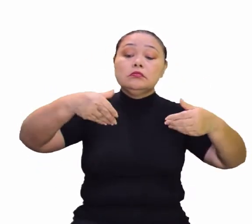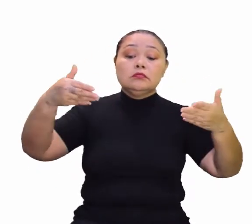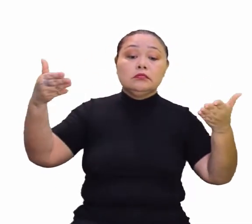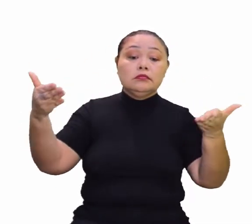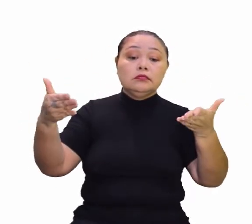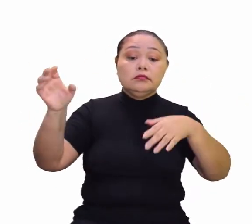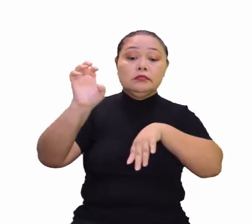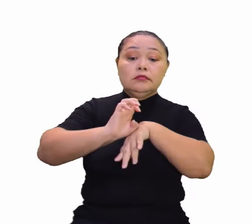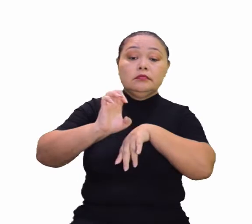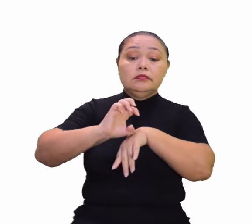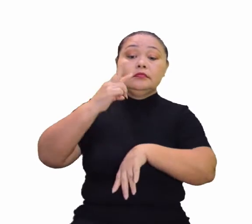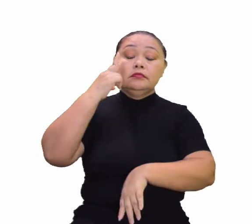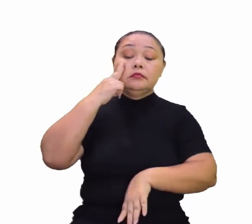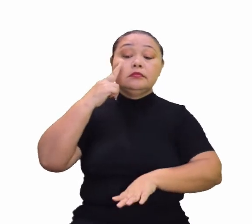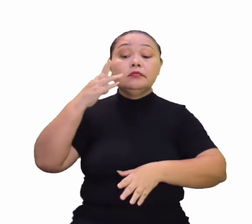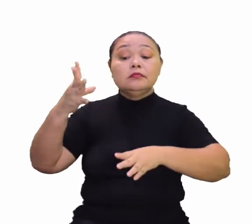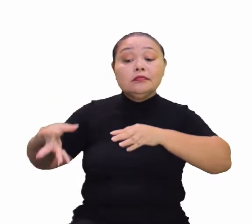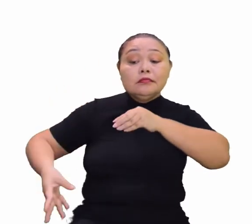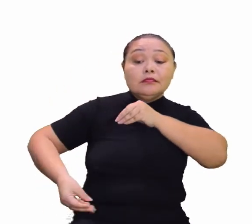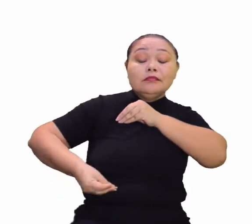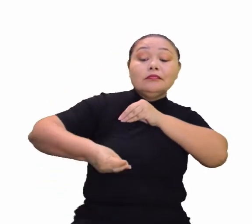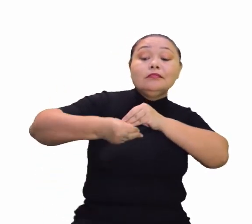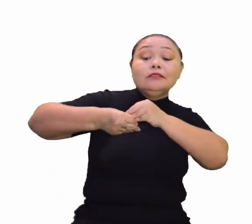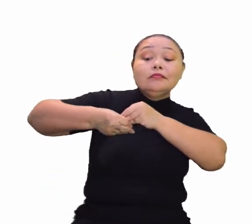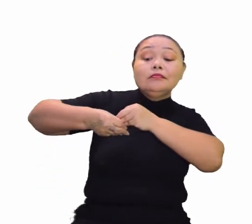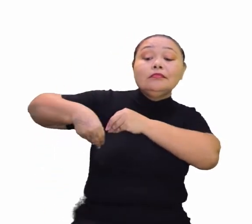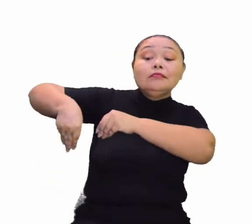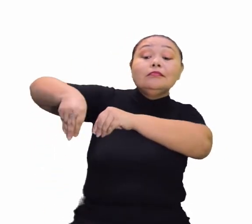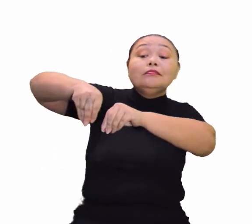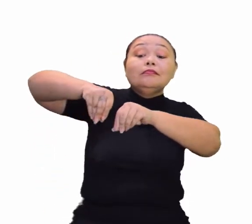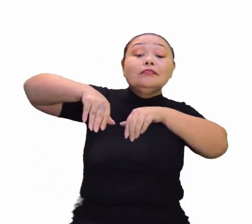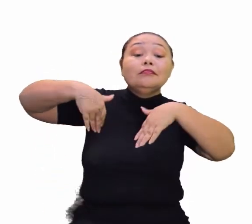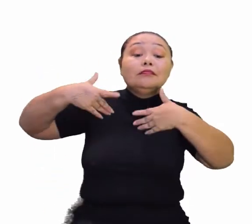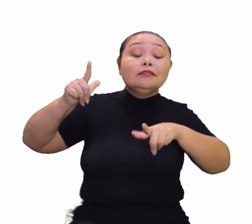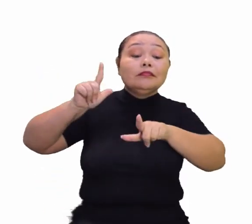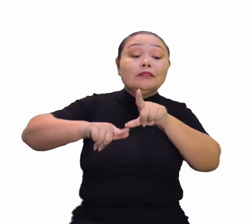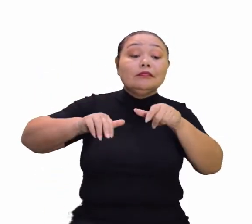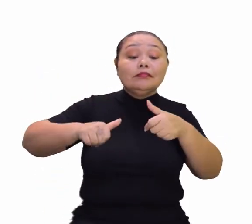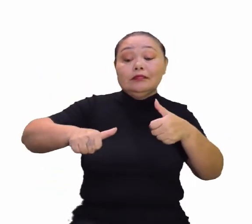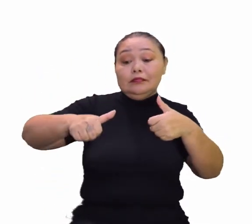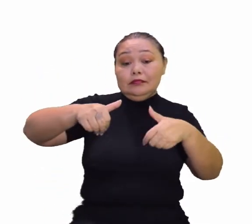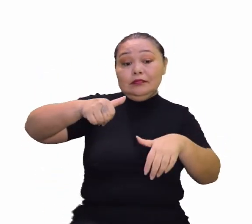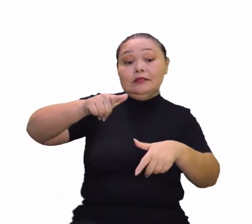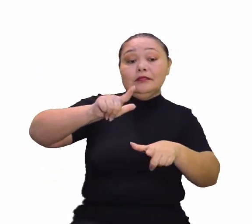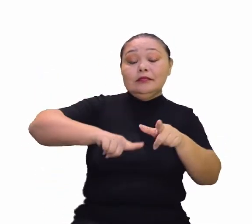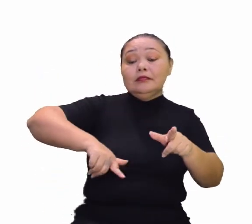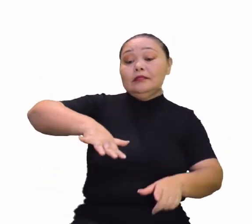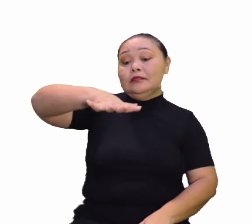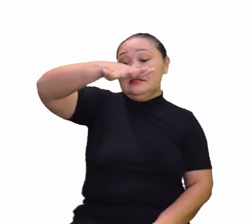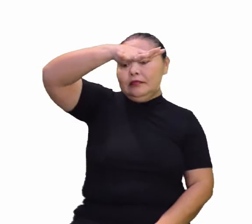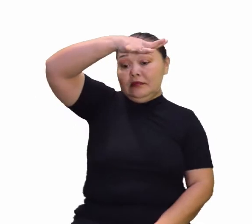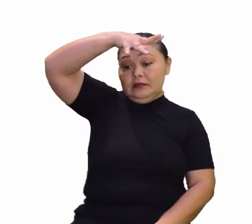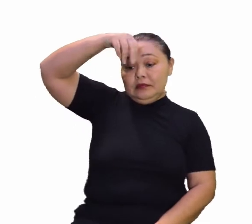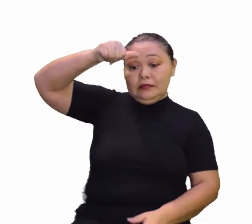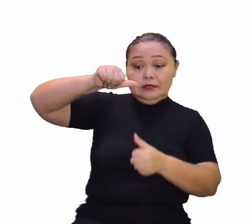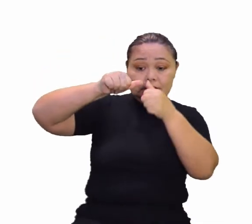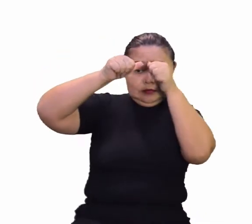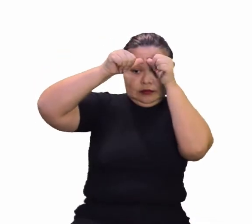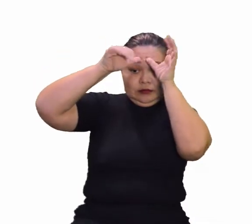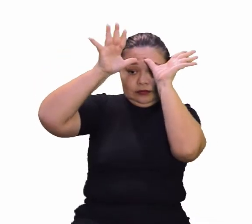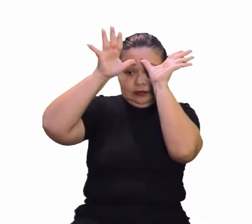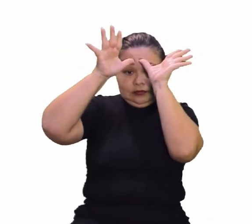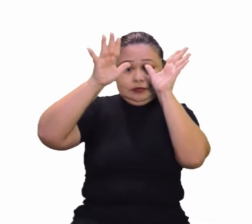território do atual estado de Rondônia pertencia a, alternativa A, Mato